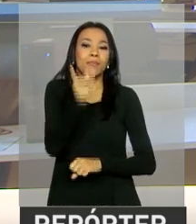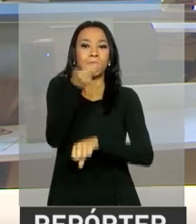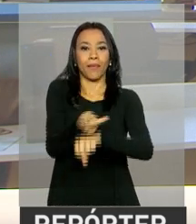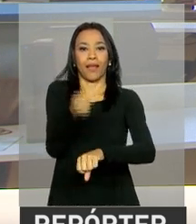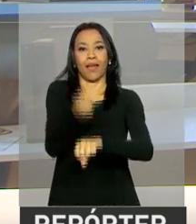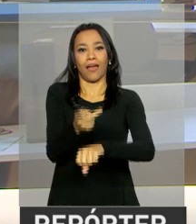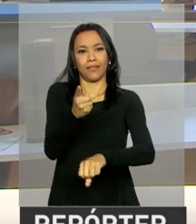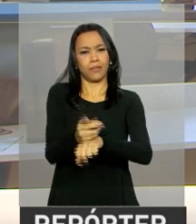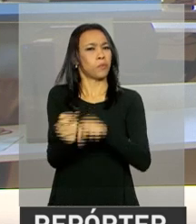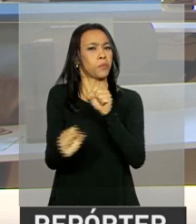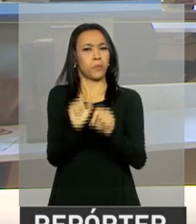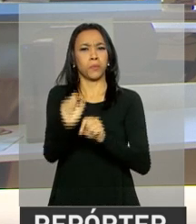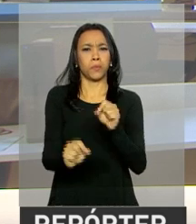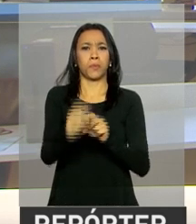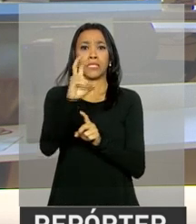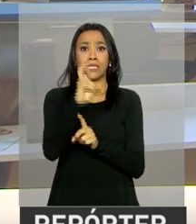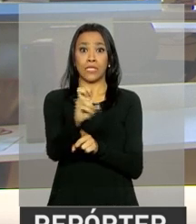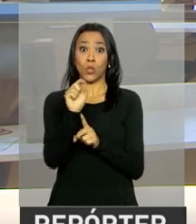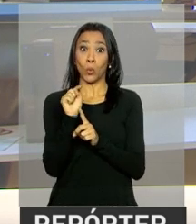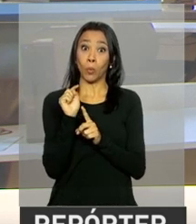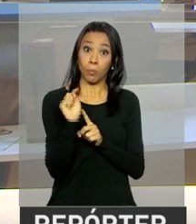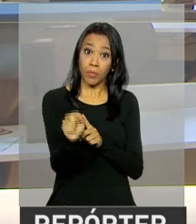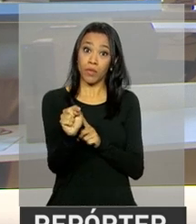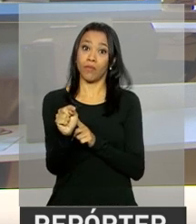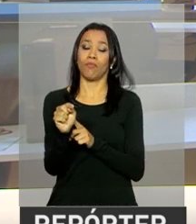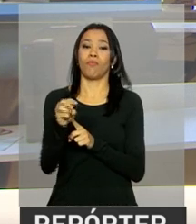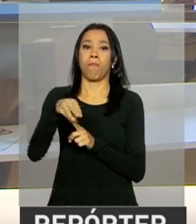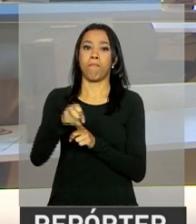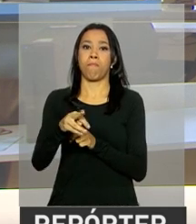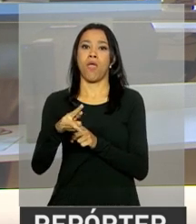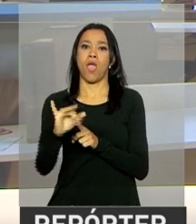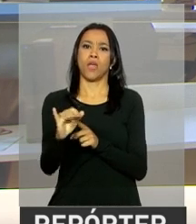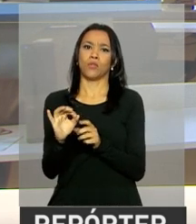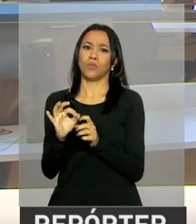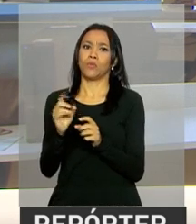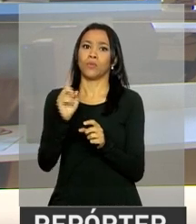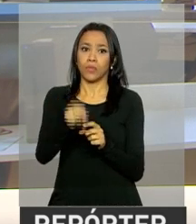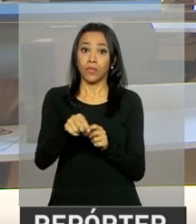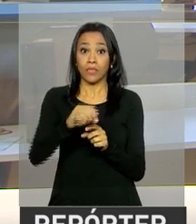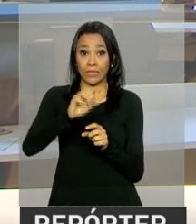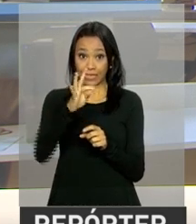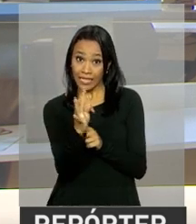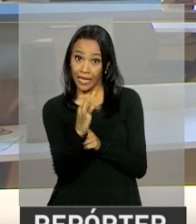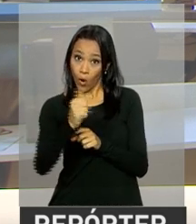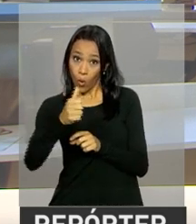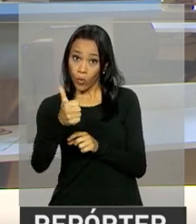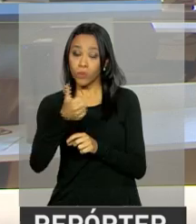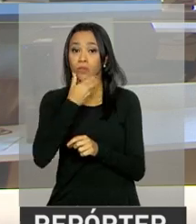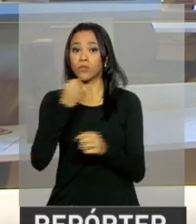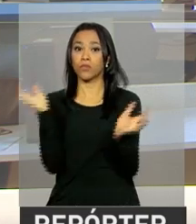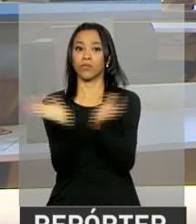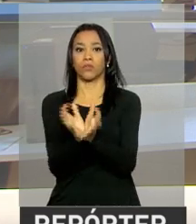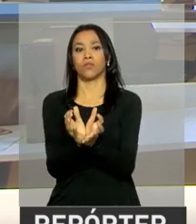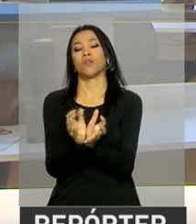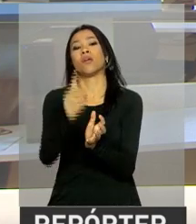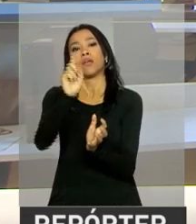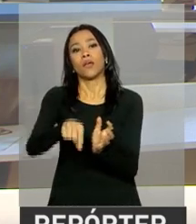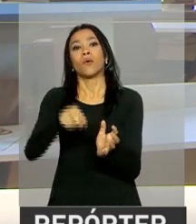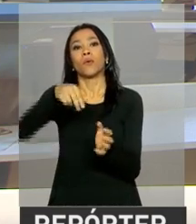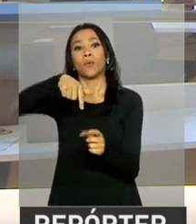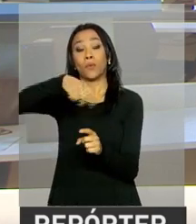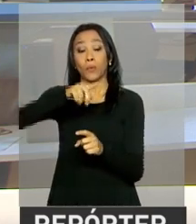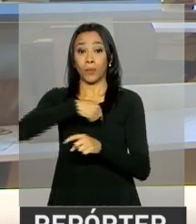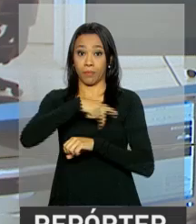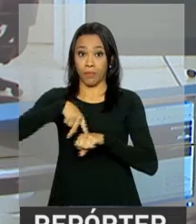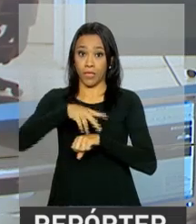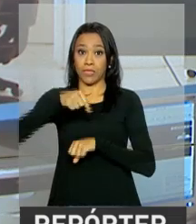prata na prova de 5 mil metros rasos classe T11 masculino. O Quênia ficou com as medalhas de ouro e